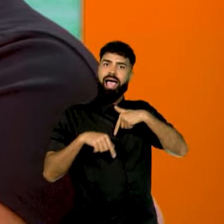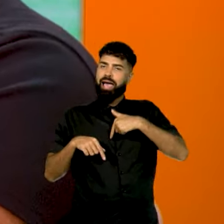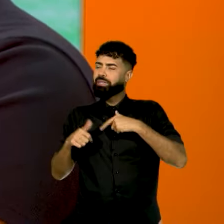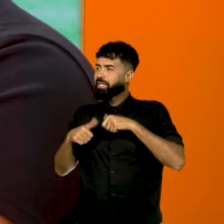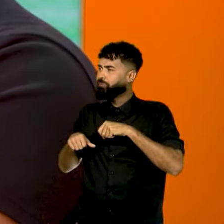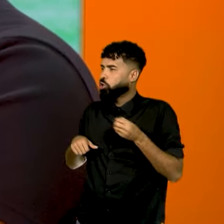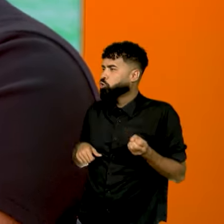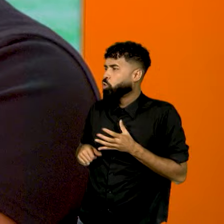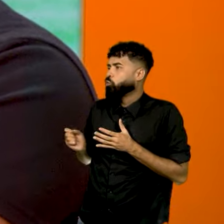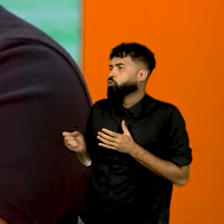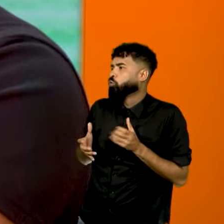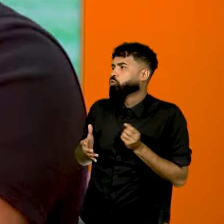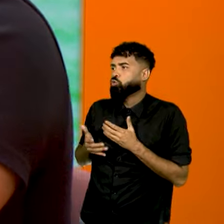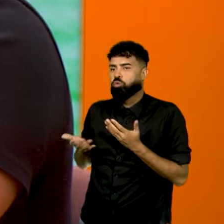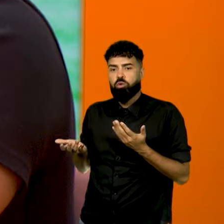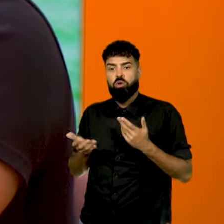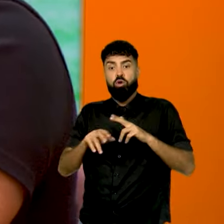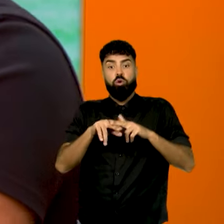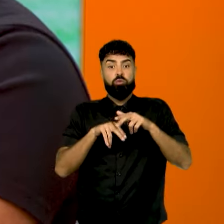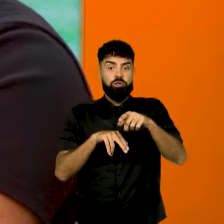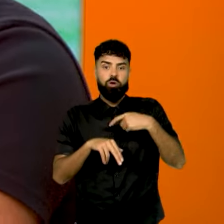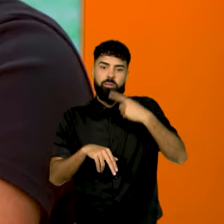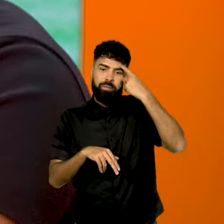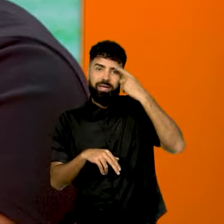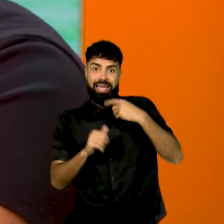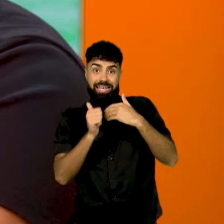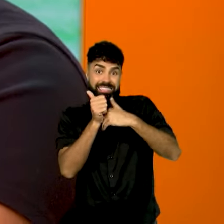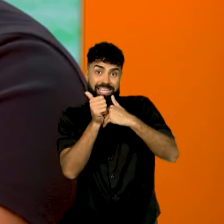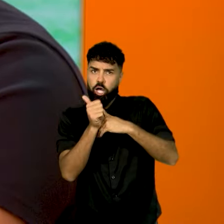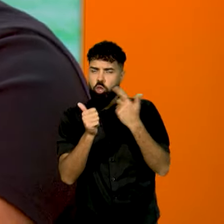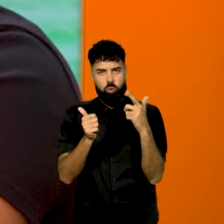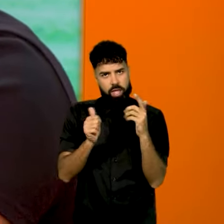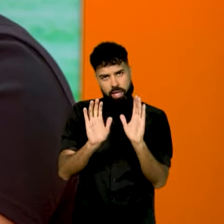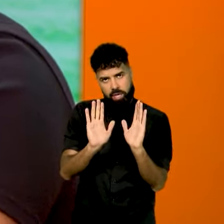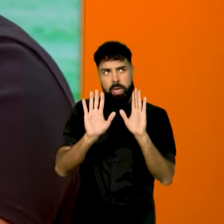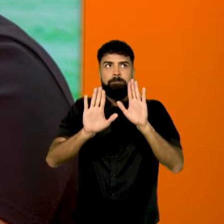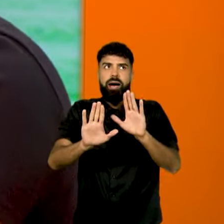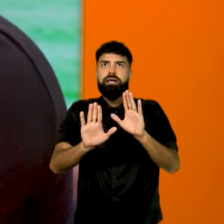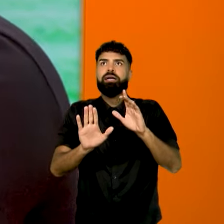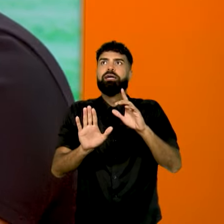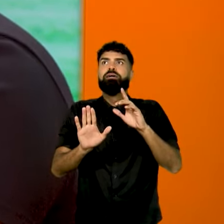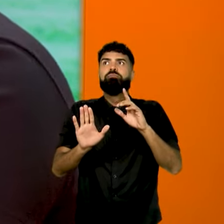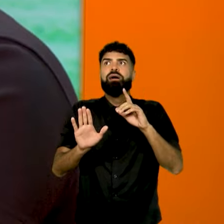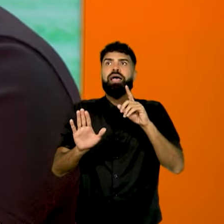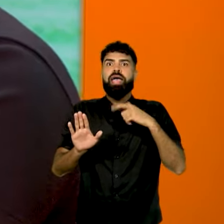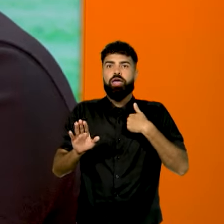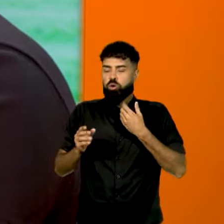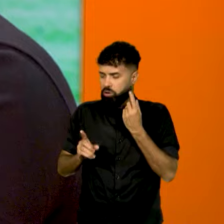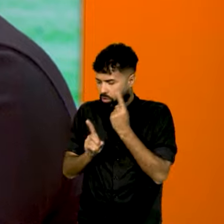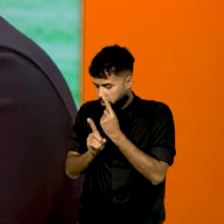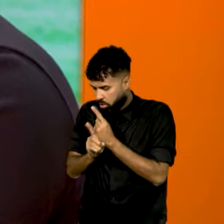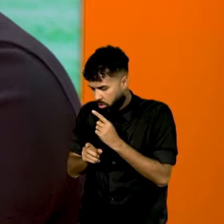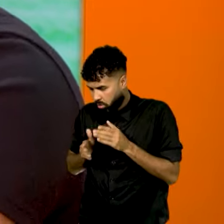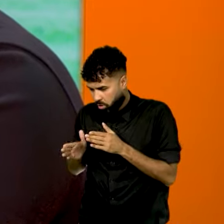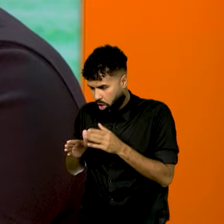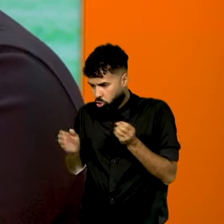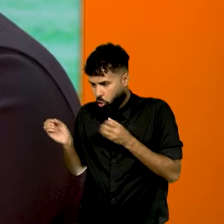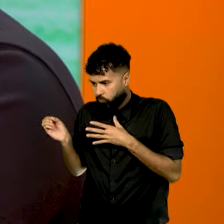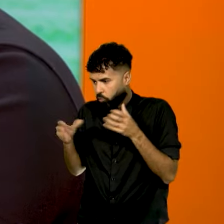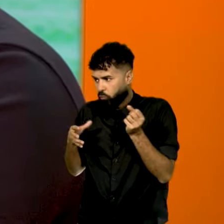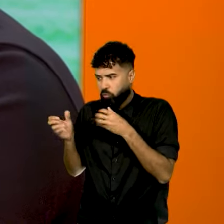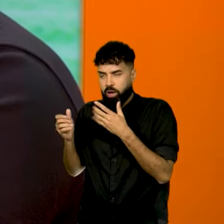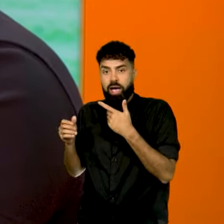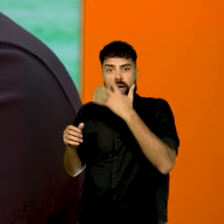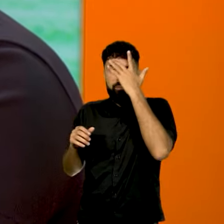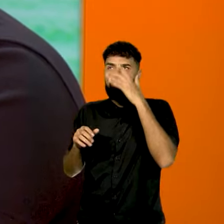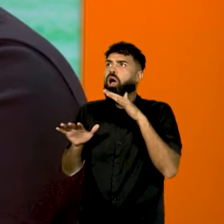mas era uma coisa com frescor, sabe? Uhum. Então, acho que no segredo não tem, mas eu acho que essa coisa da novidade é muito o que faz